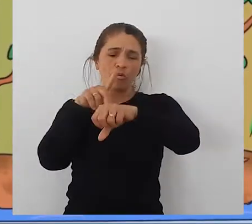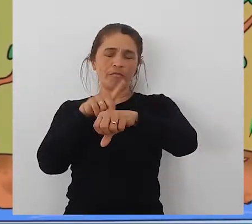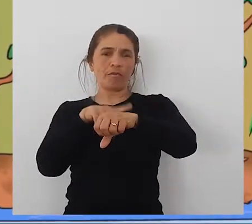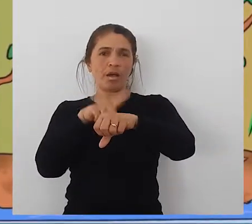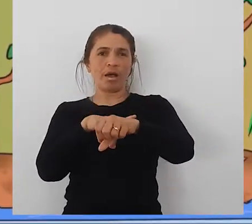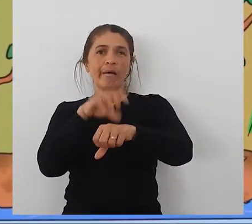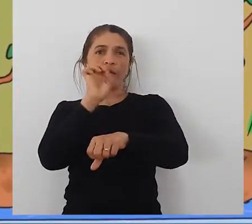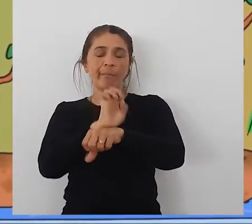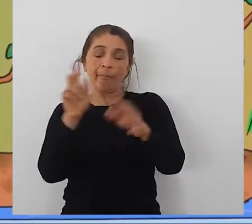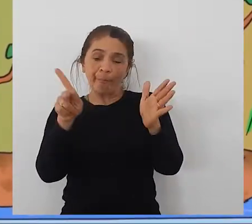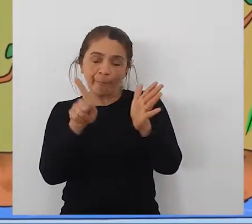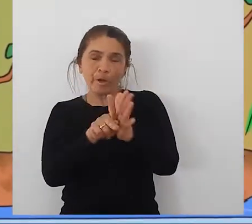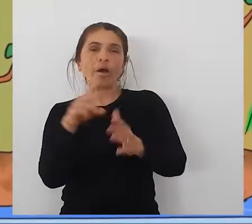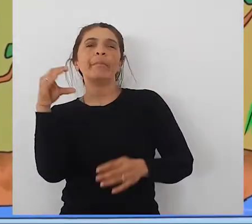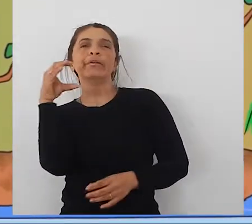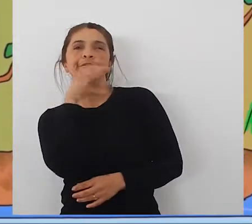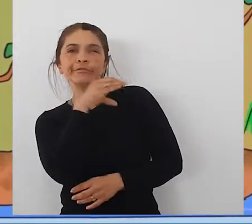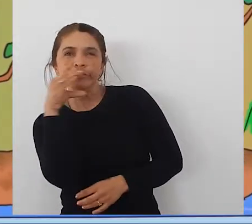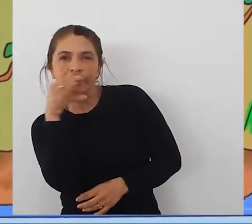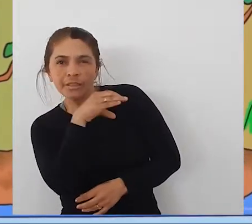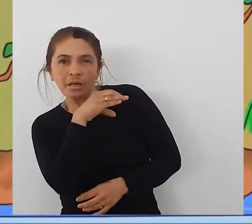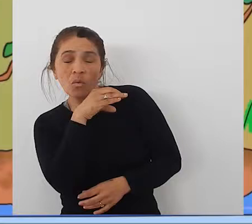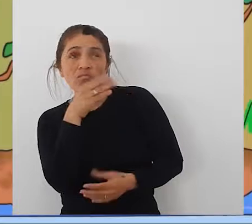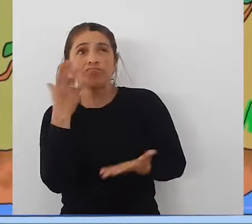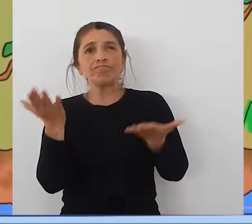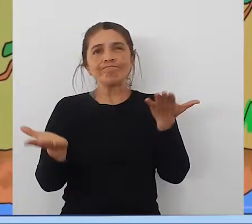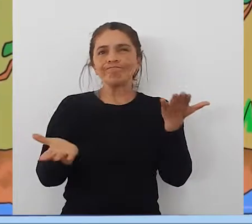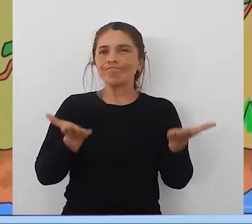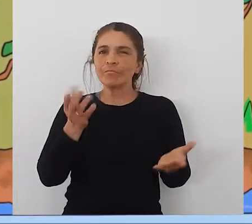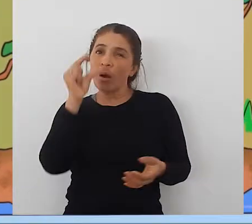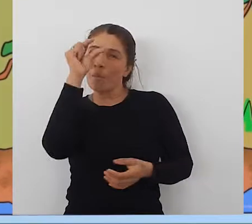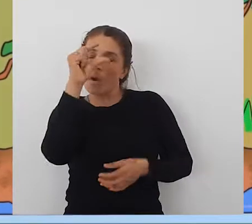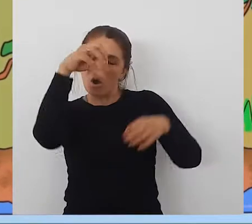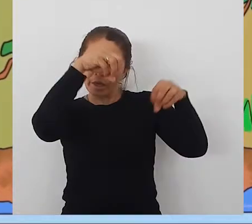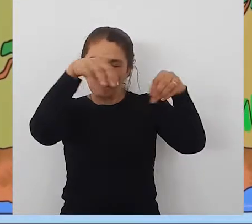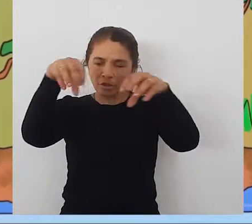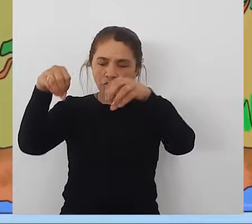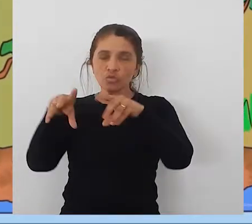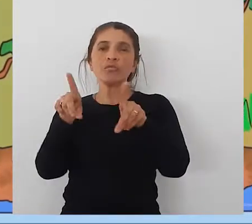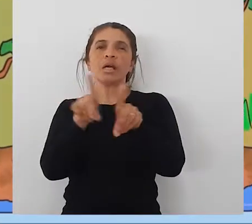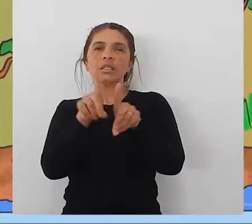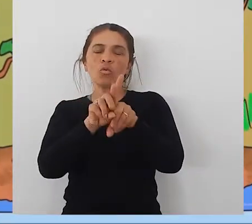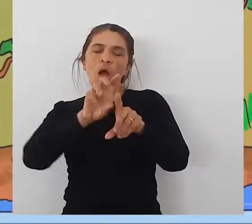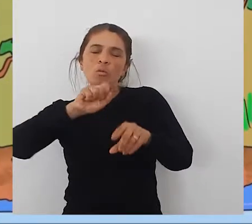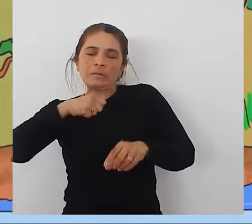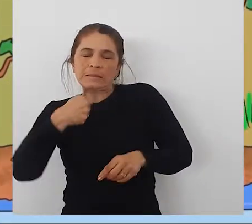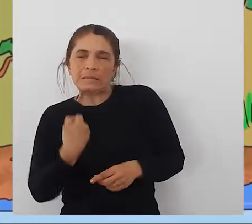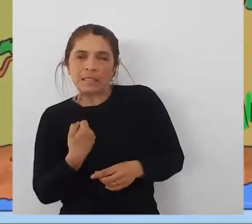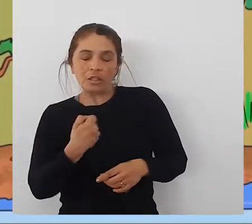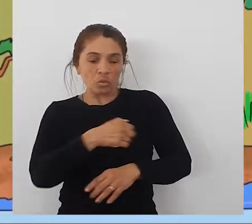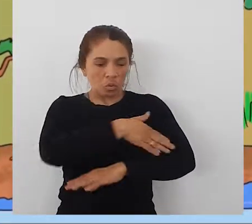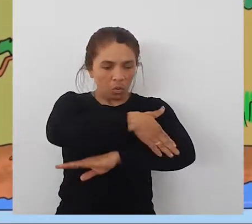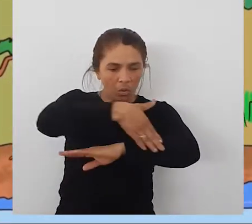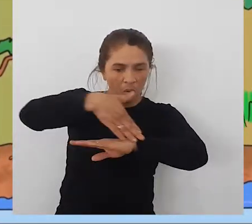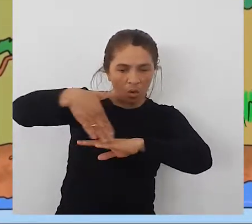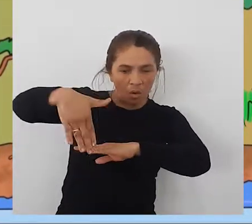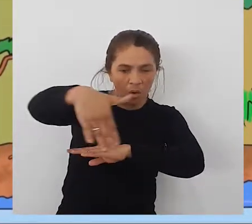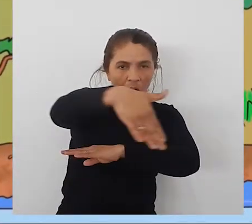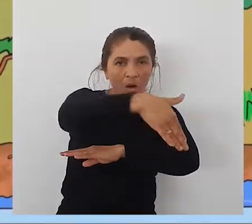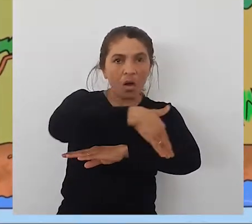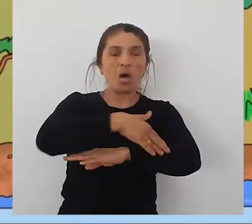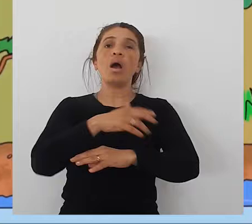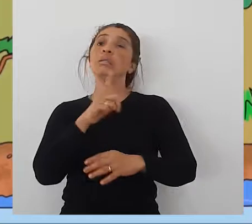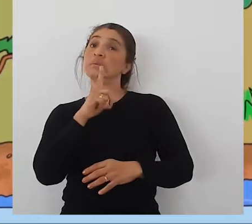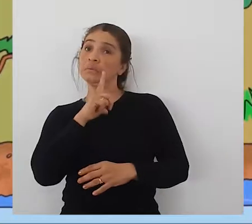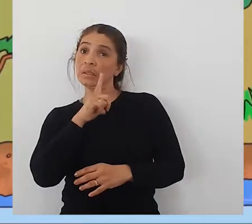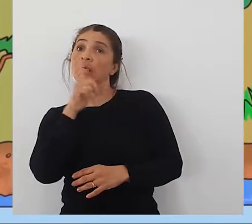do ano, principalmente no verão. Apesar da pouca chuva, mesmo nas estações secas, o solo apresenta quantidade